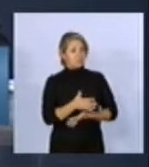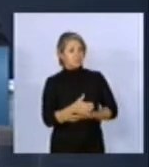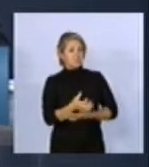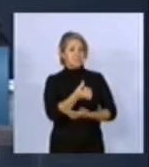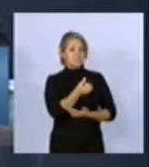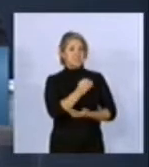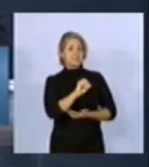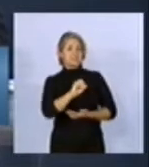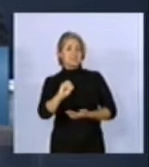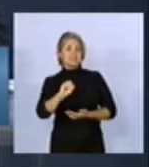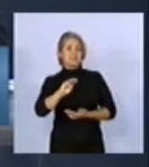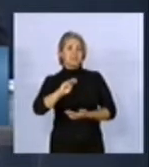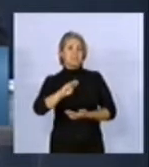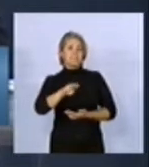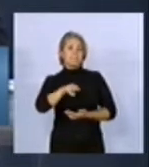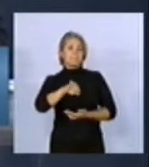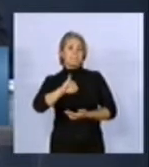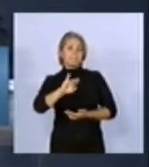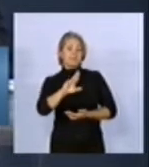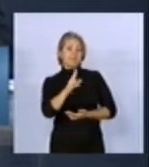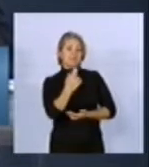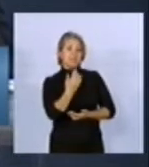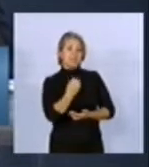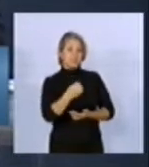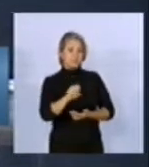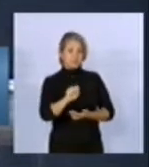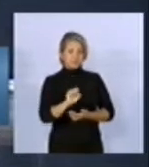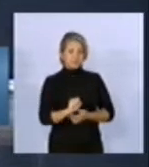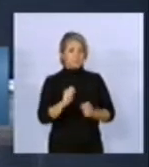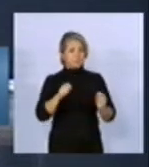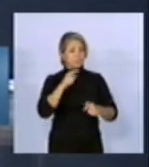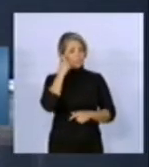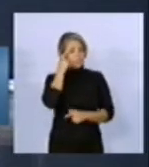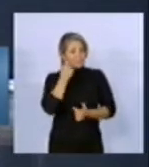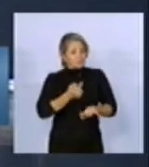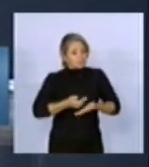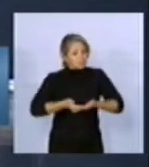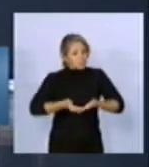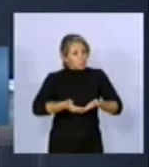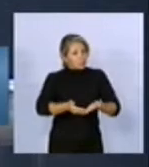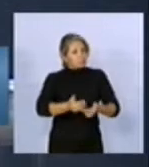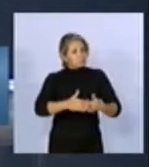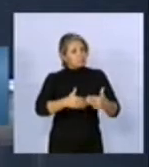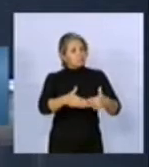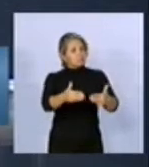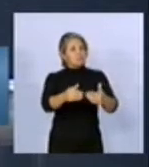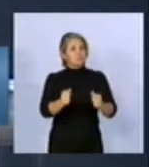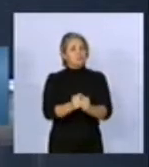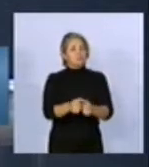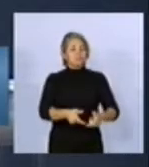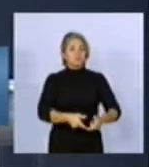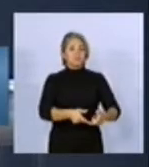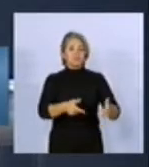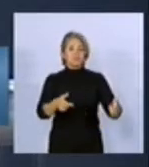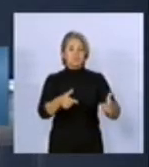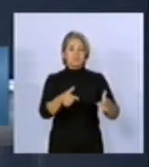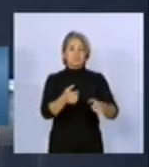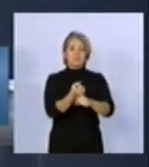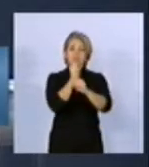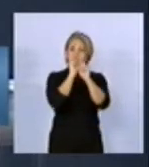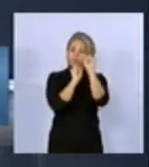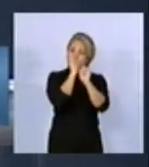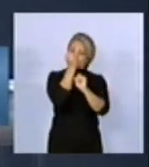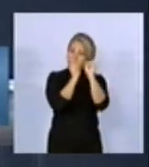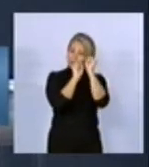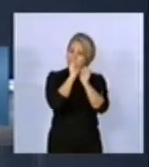e nós temos que pensar Açores no momento em que atravessa o seguimento às unidades industriais terem